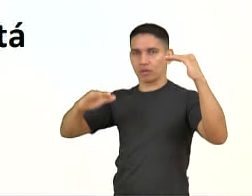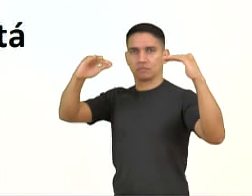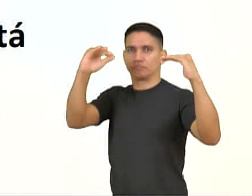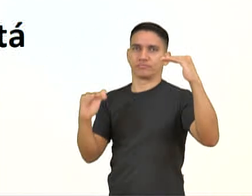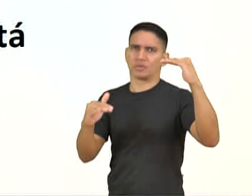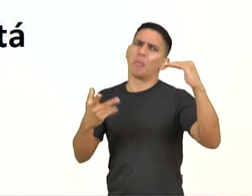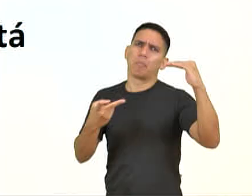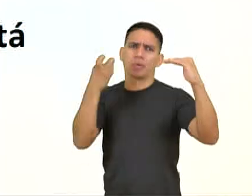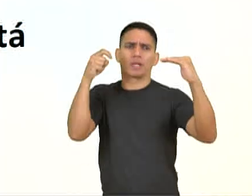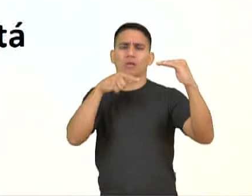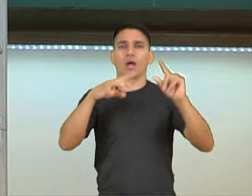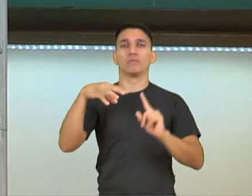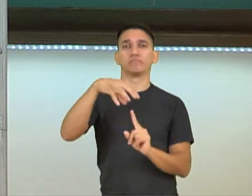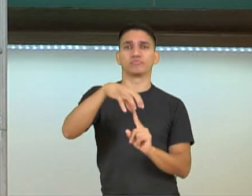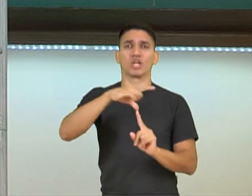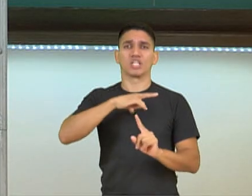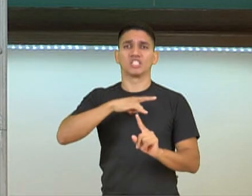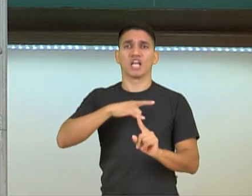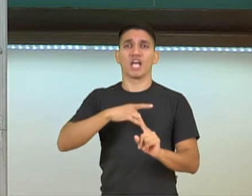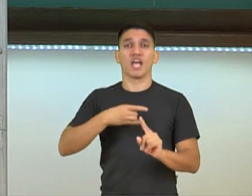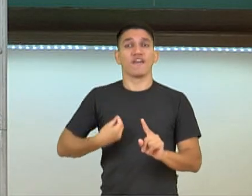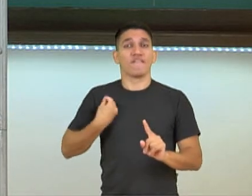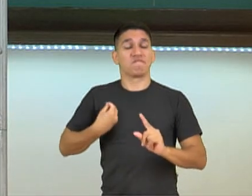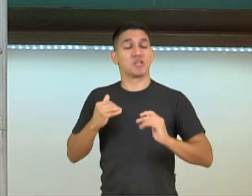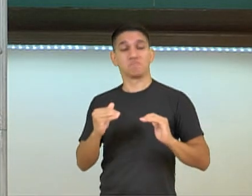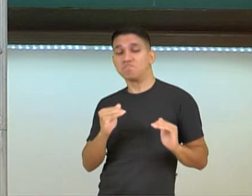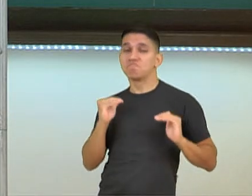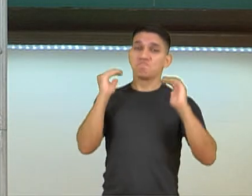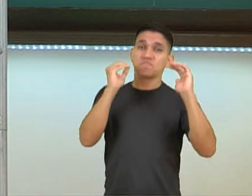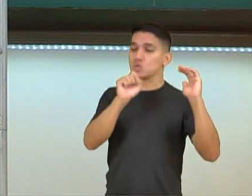mais privilégios, eles viviam uma vida de privilégios.